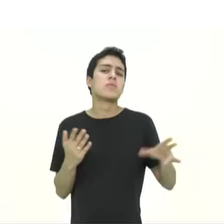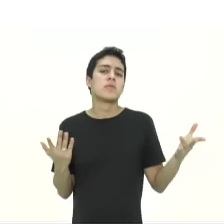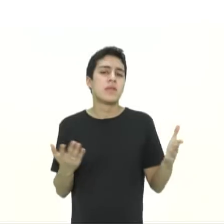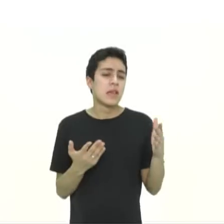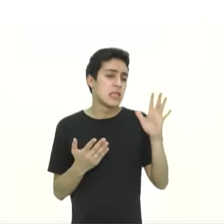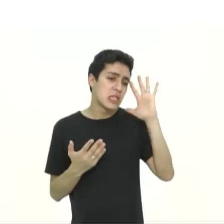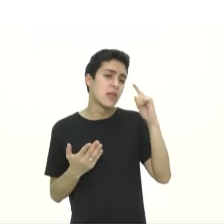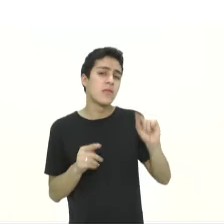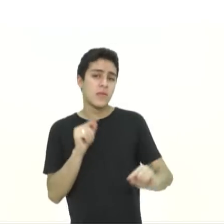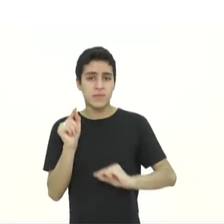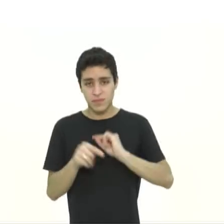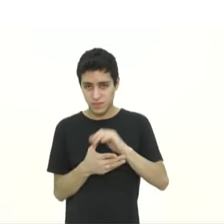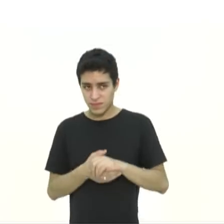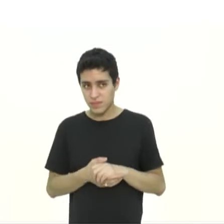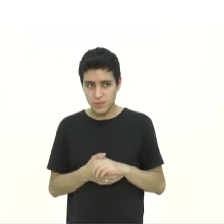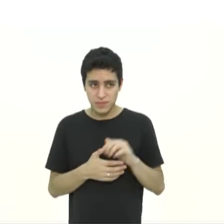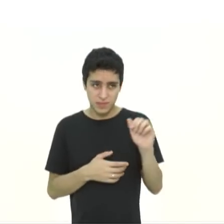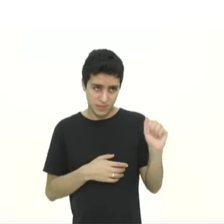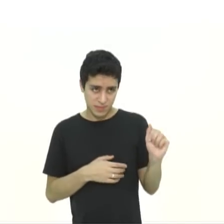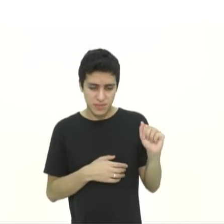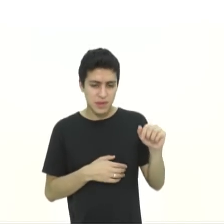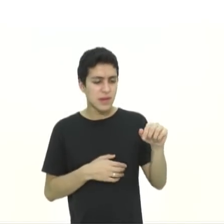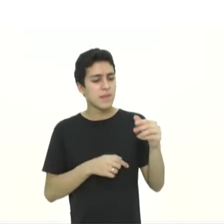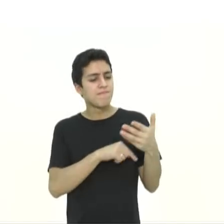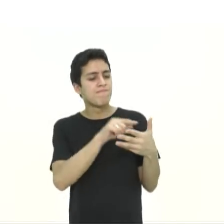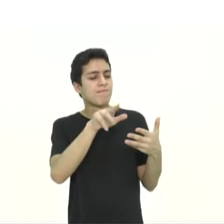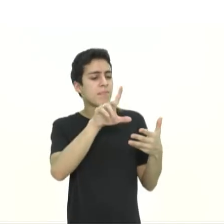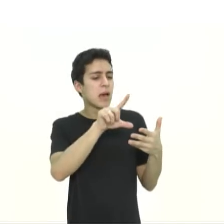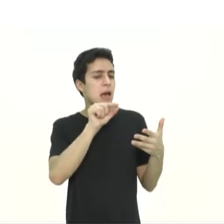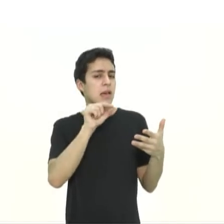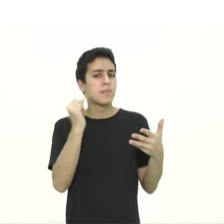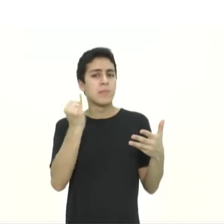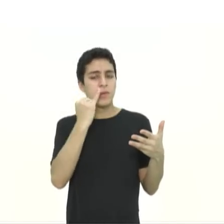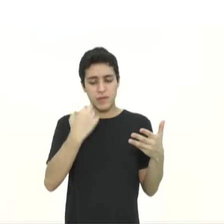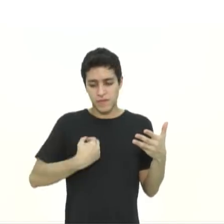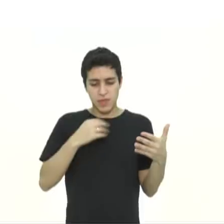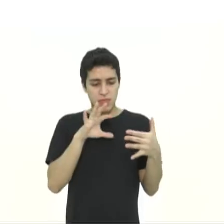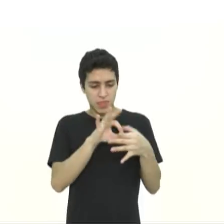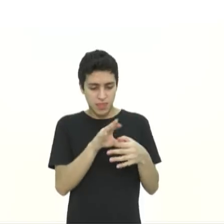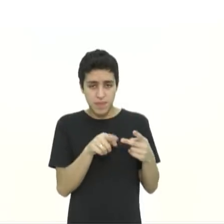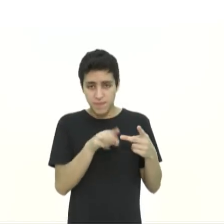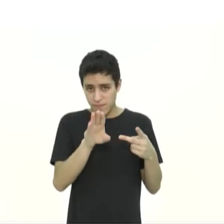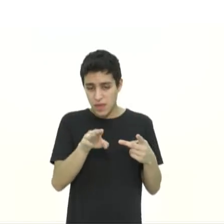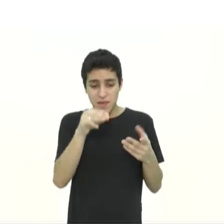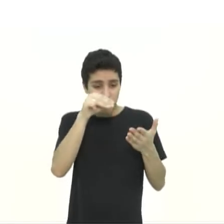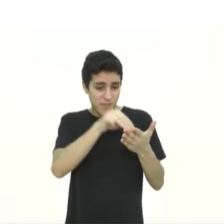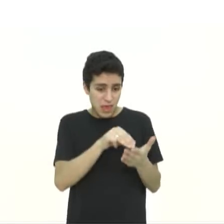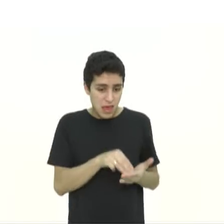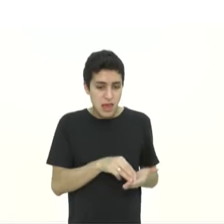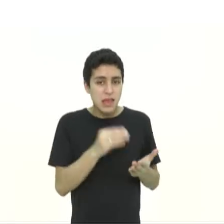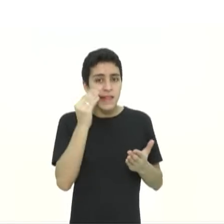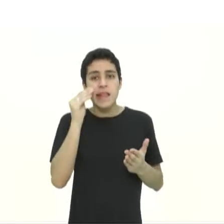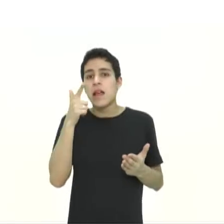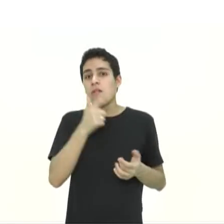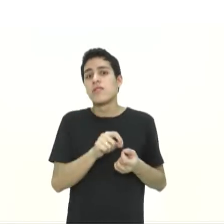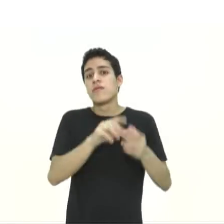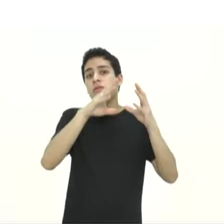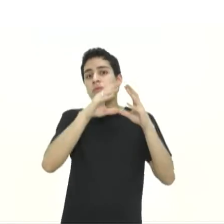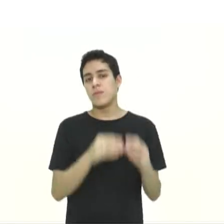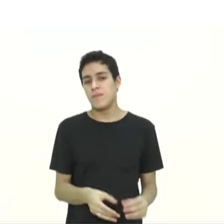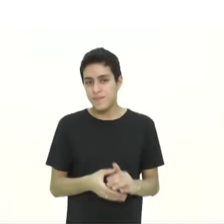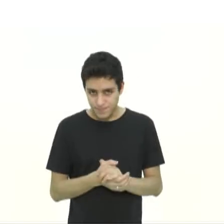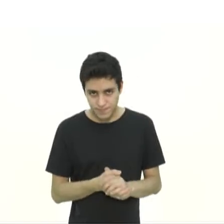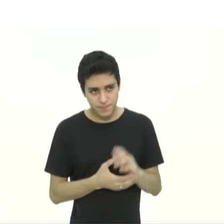A, selecionar as mais importantes para a sua vida? Letra B, estipular metas e lutar pela realização